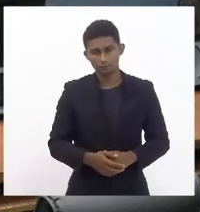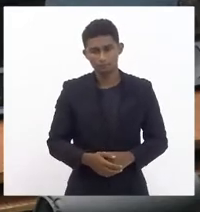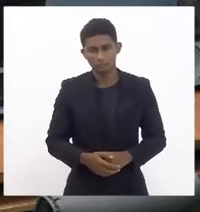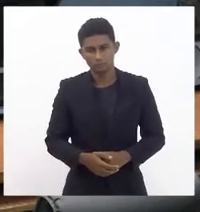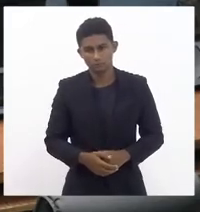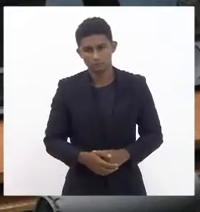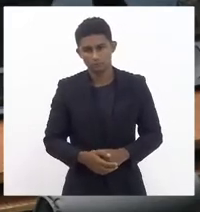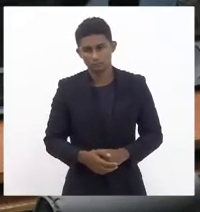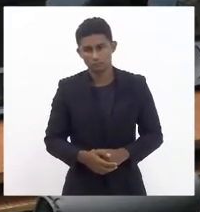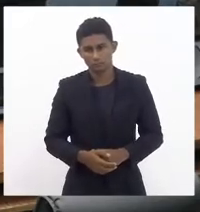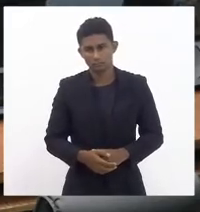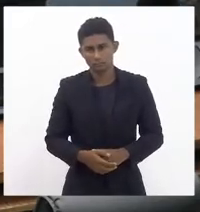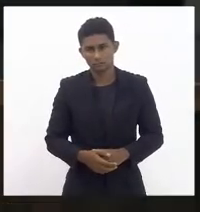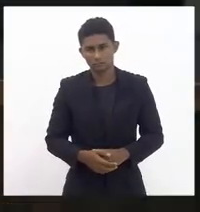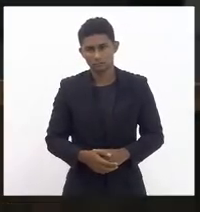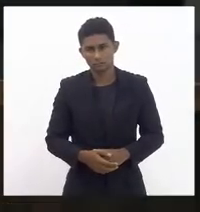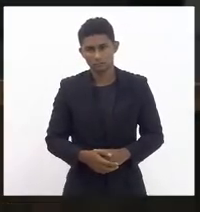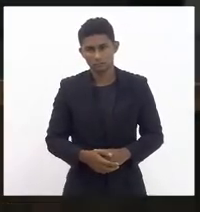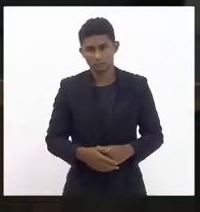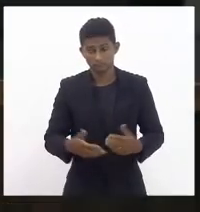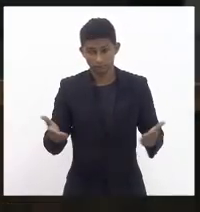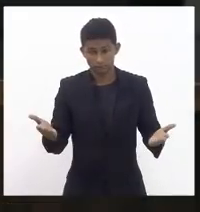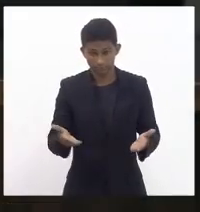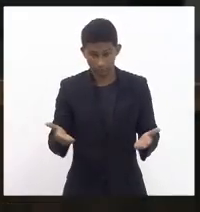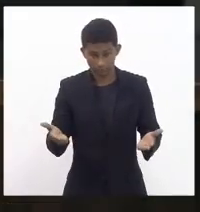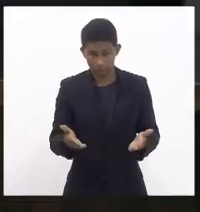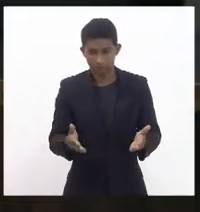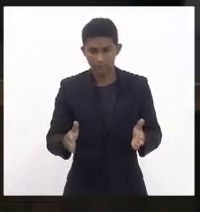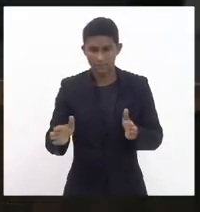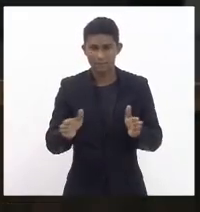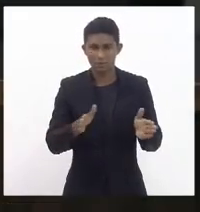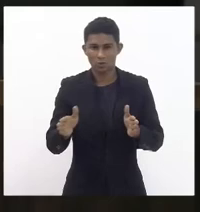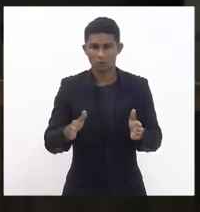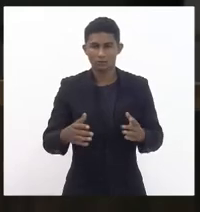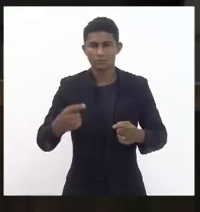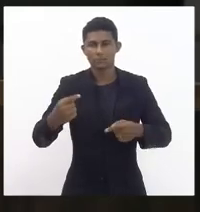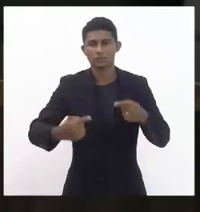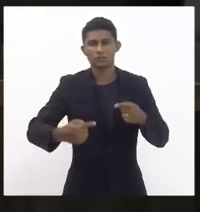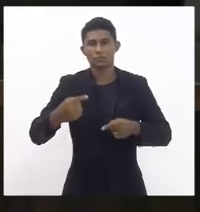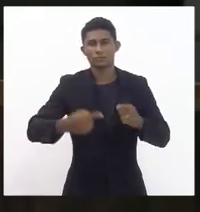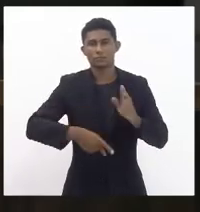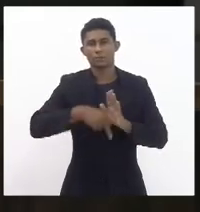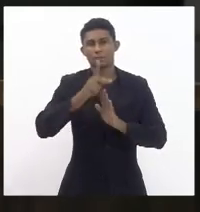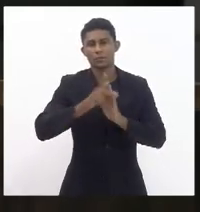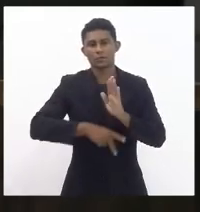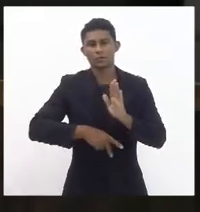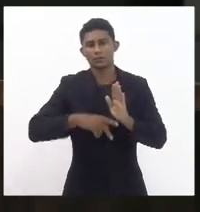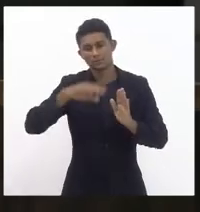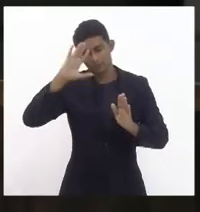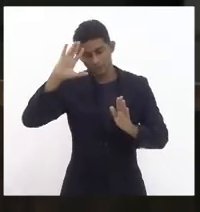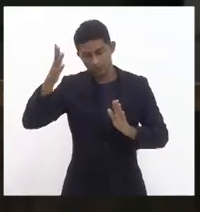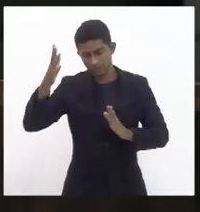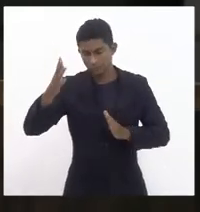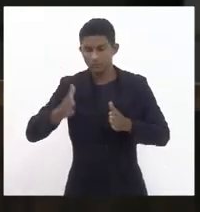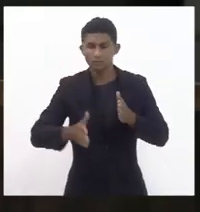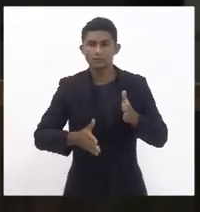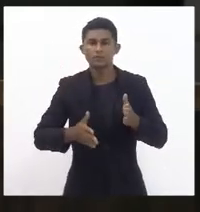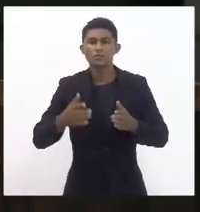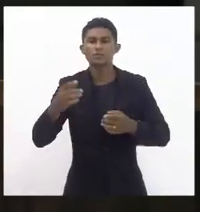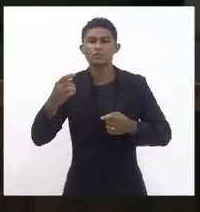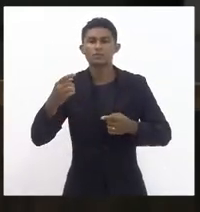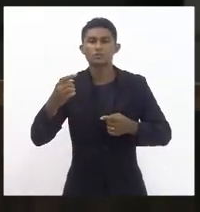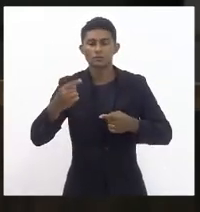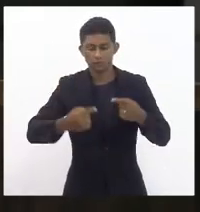E aí e ao bloco em excursão os projetos e a solução agora cantado